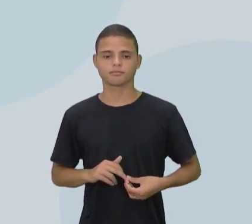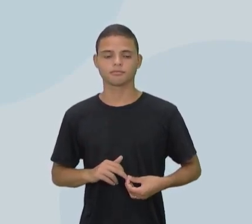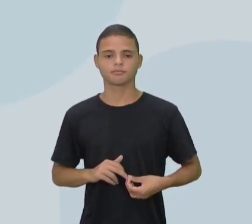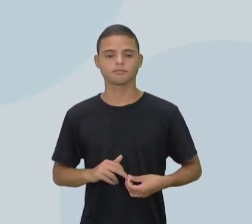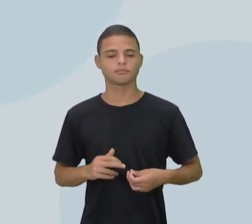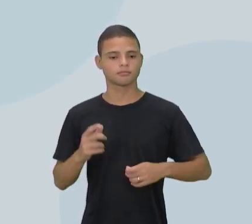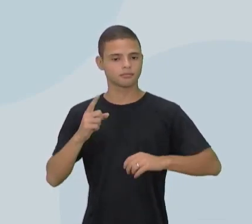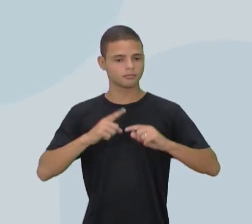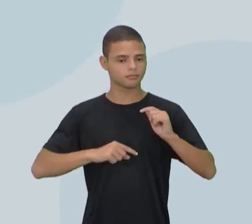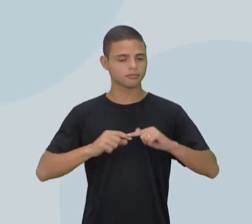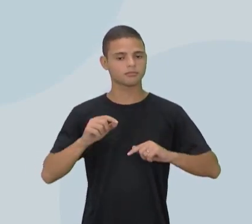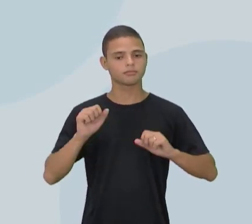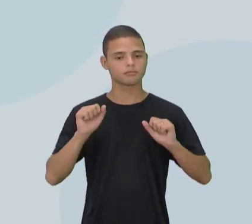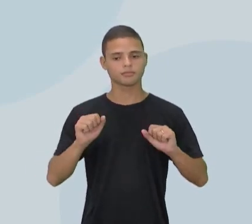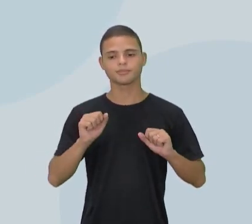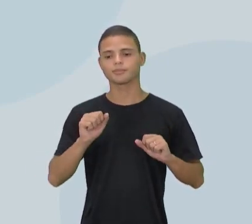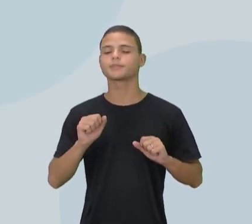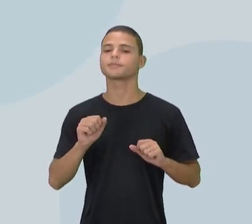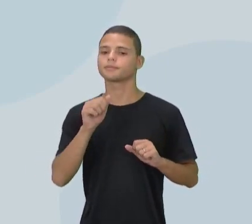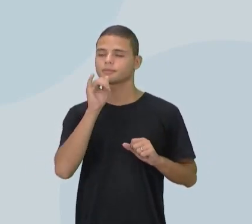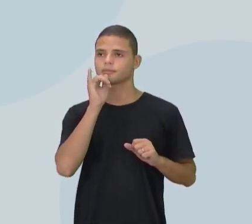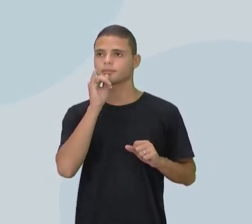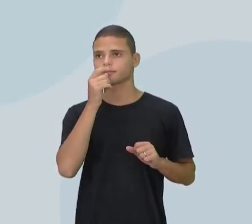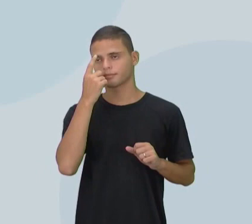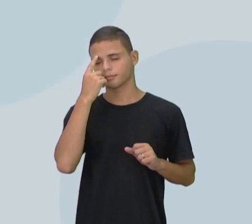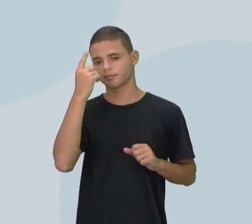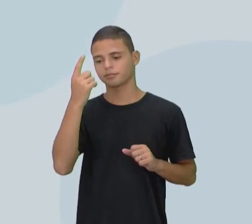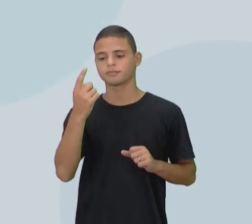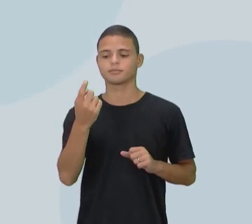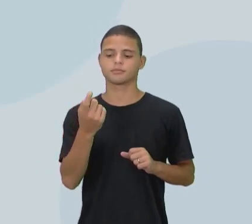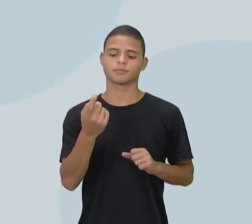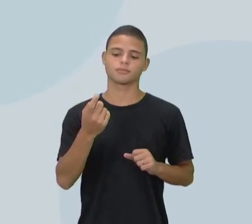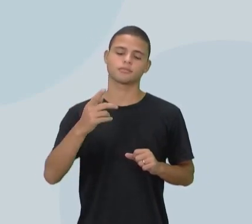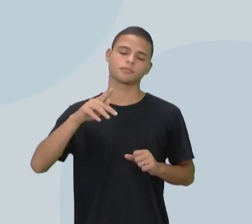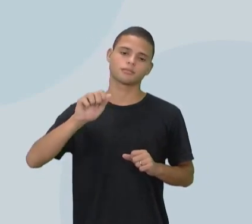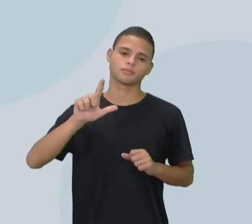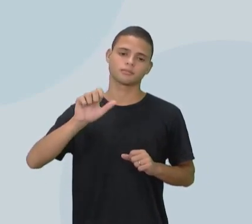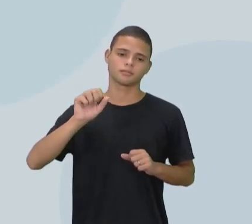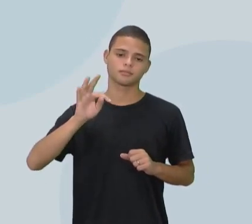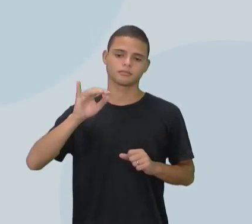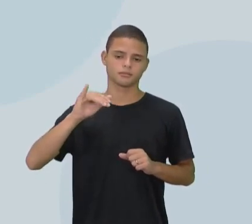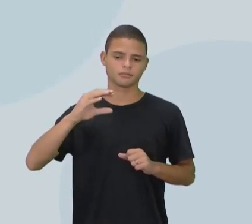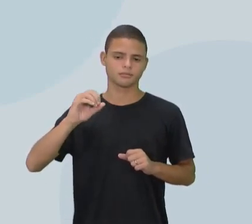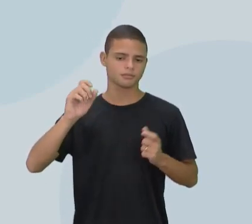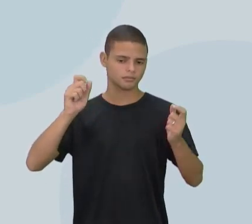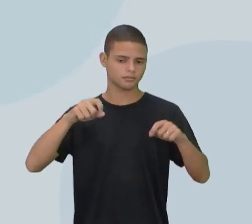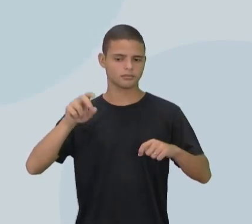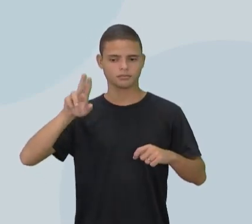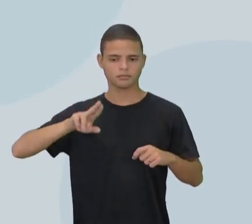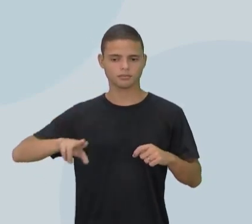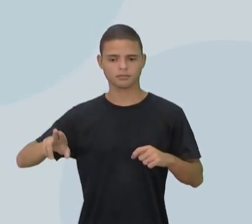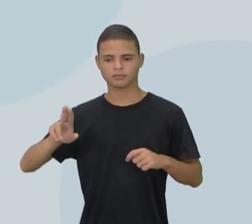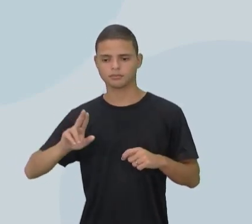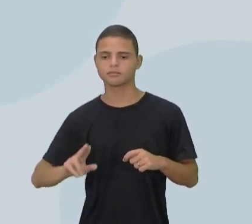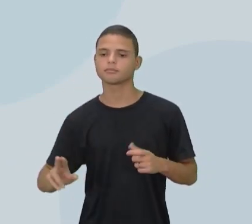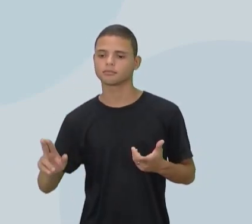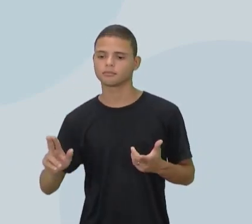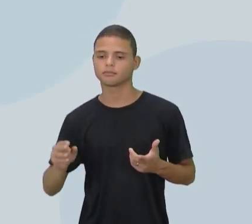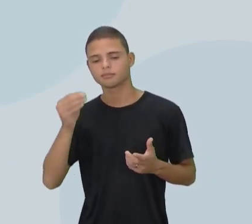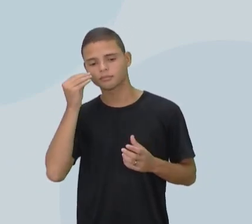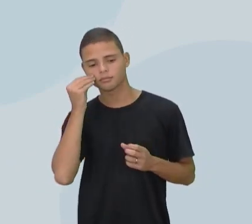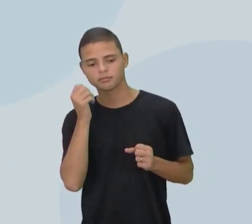ser substituída, a gente pode até pegar, por exemplo, pensando na possibilidade do plástico, a gente pode pegar alguma embalagem de plástico azul, até fazer